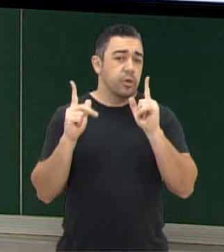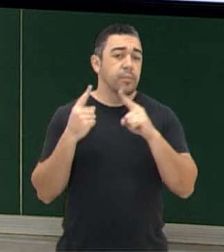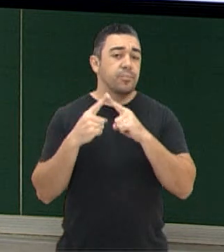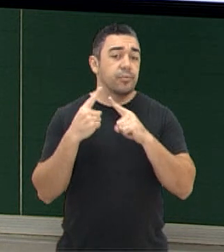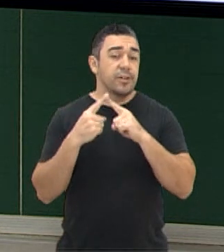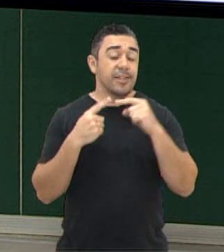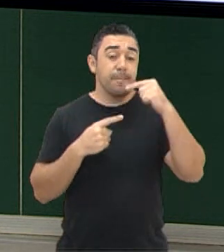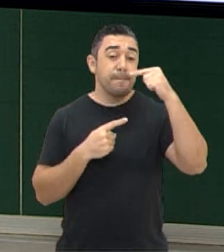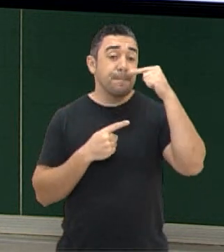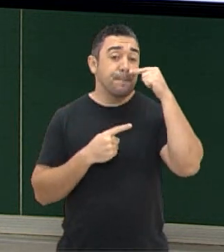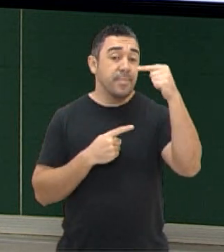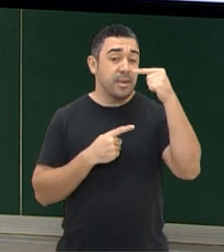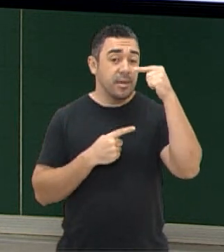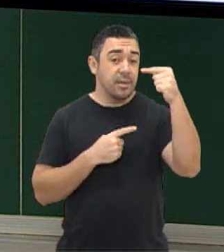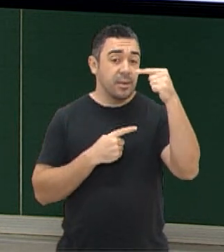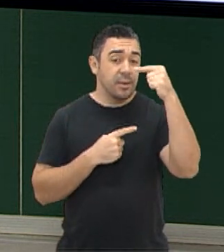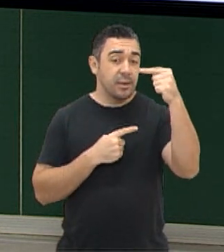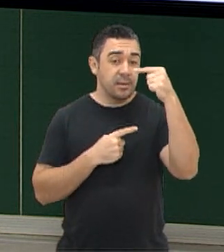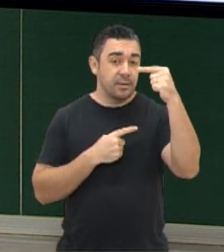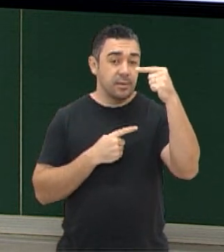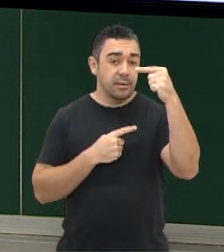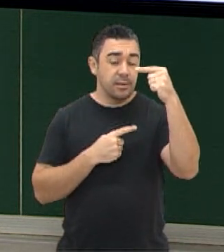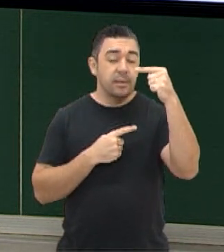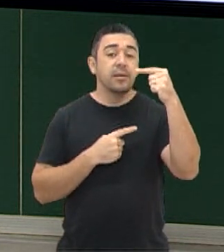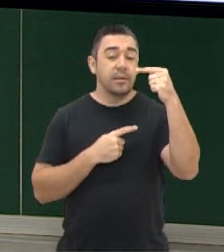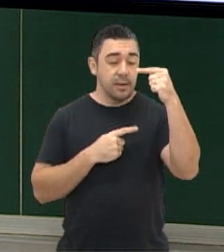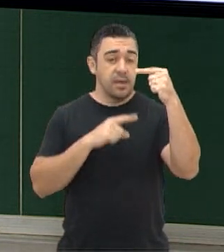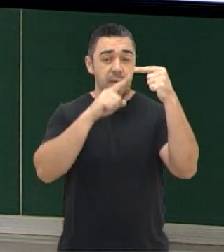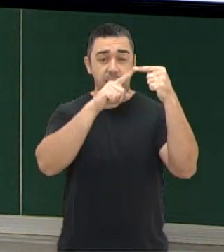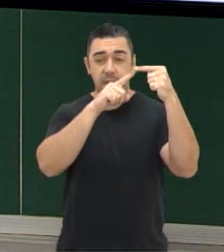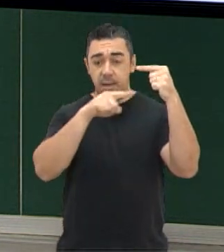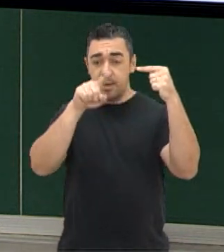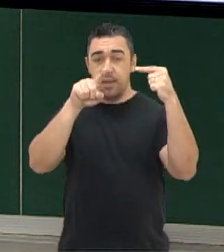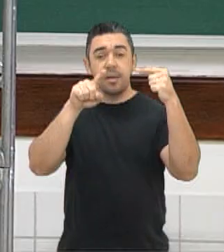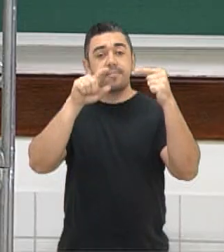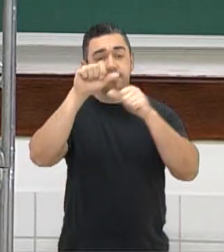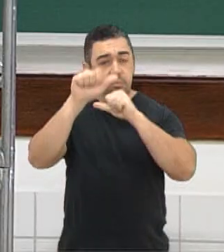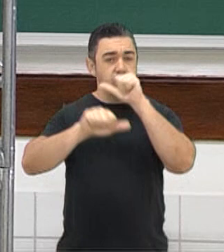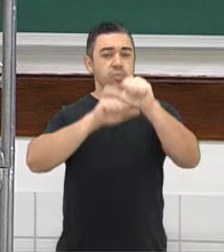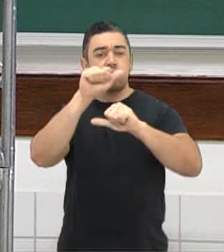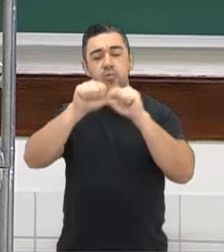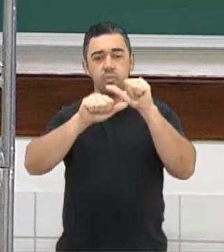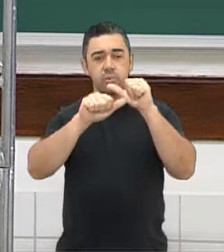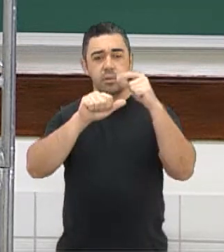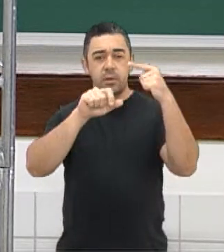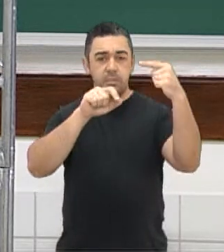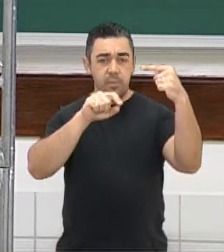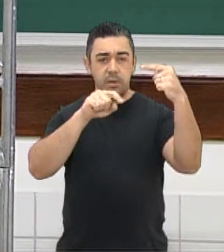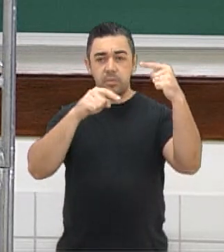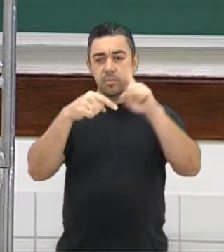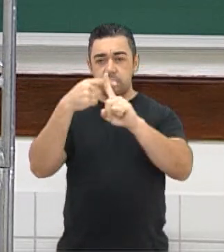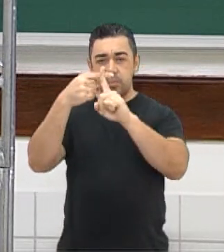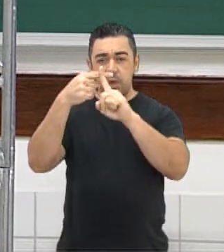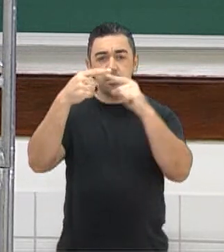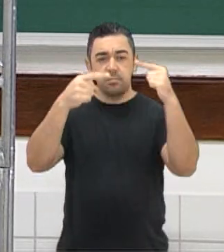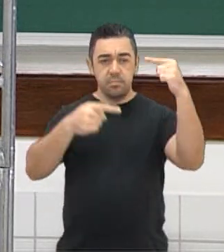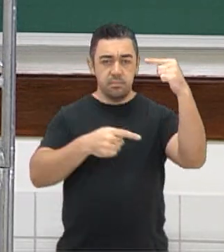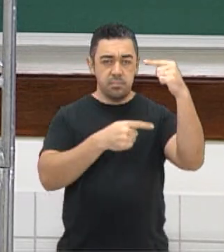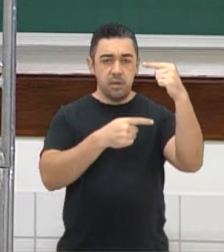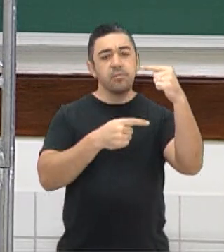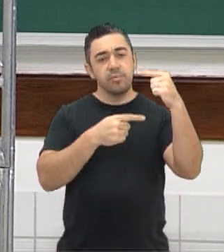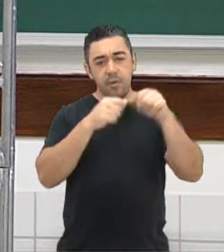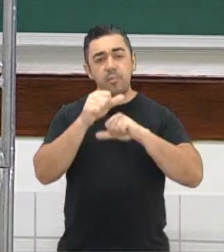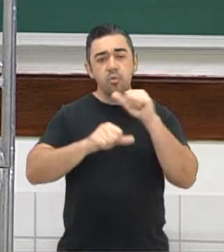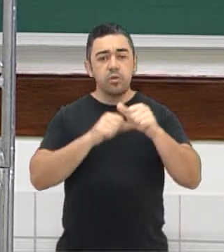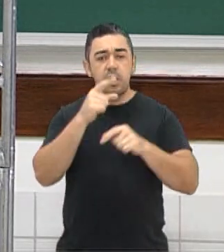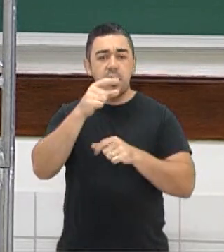Porque eu tenho menos aqui. Então, como eu tenho esse menos, eu tenho que tomar cuidado com os números, os monômios que